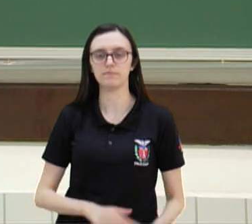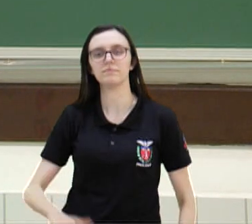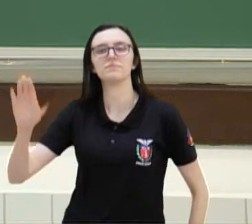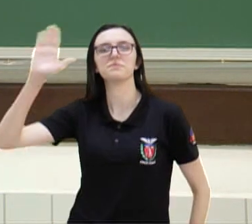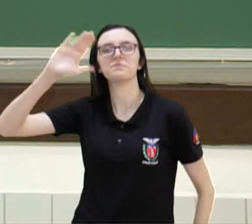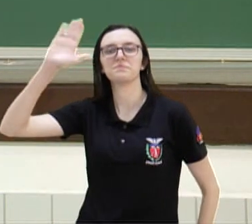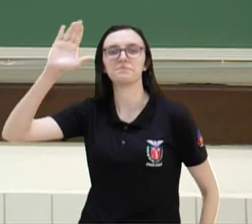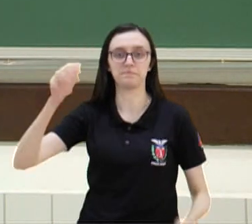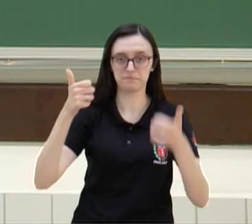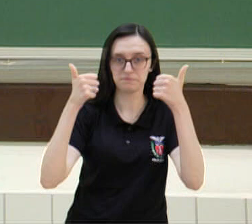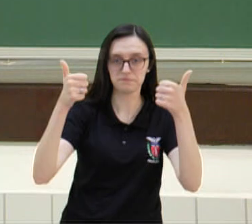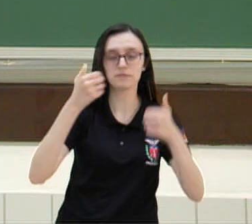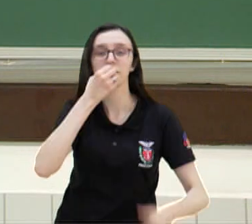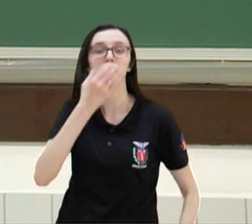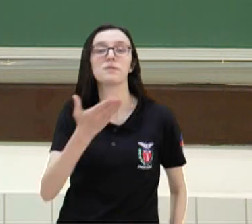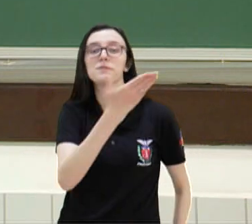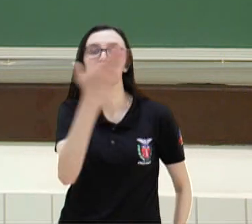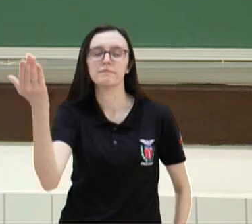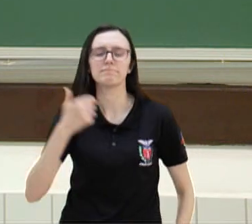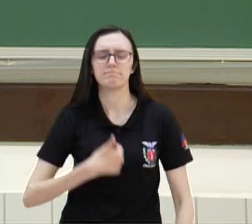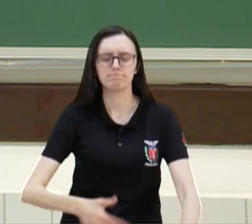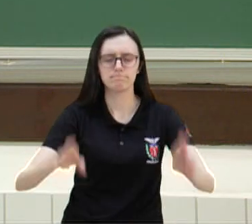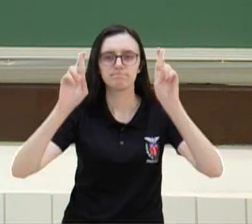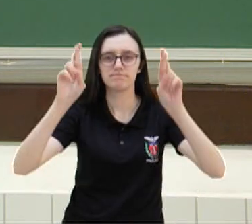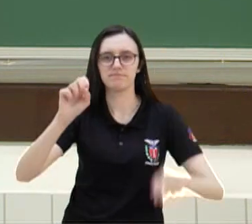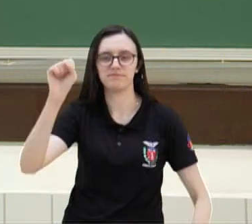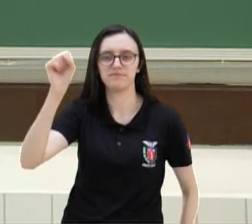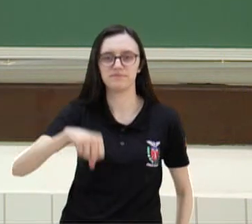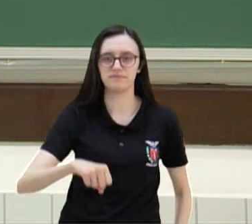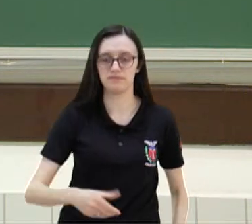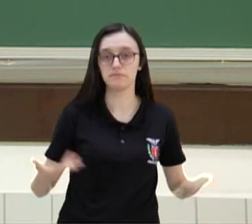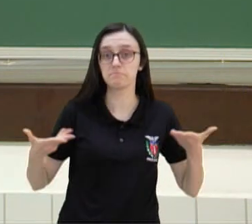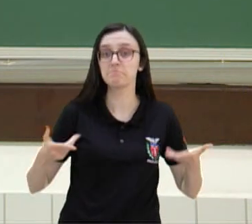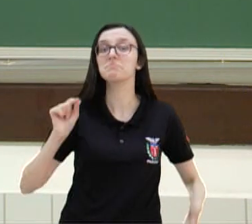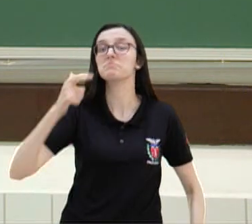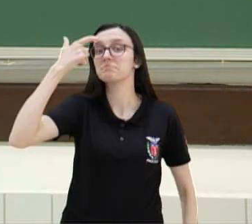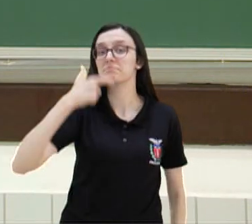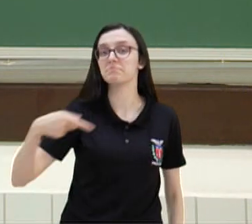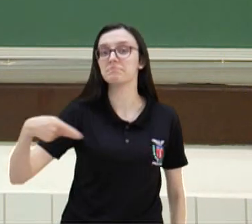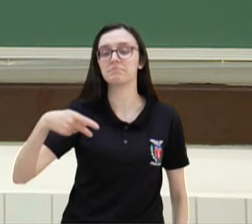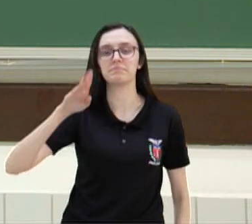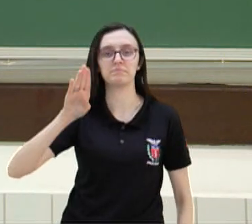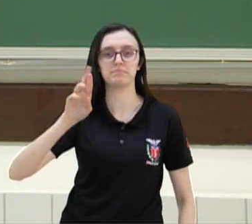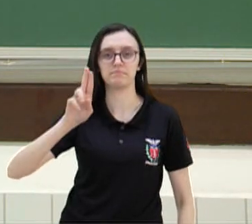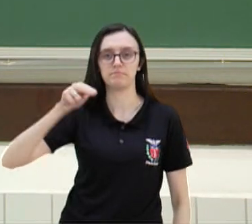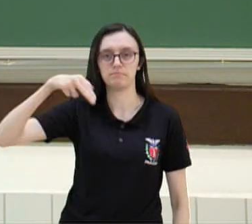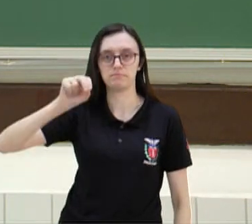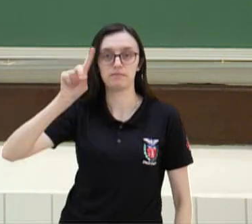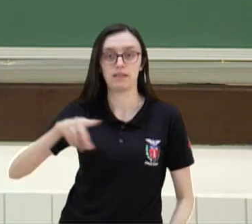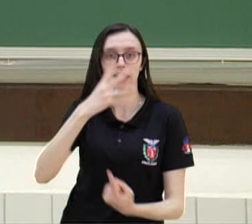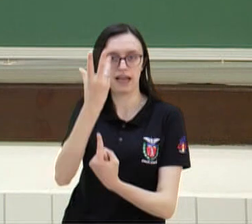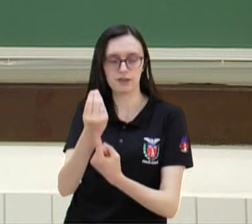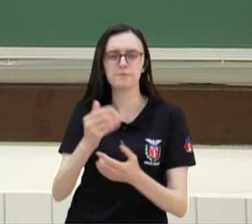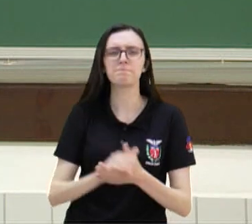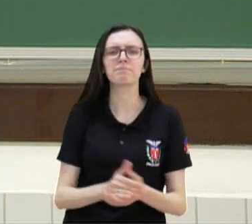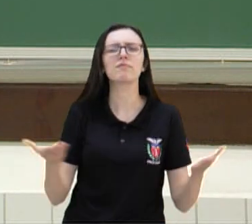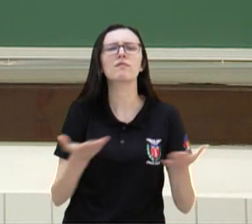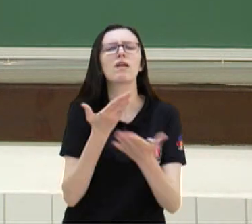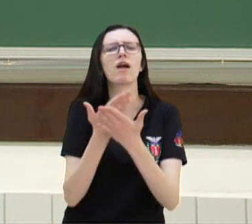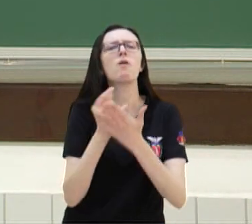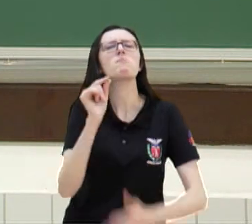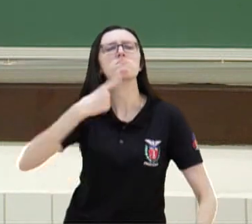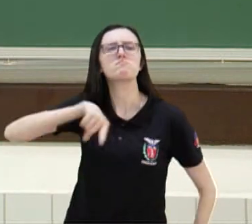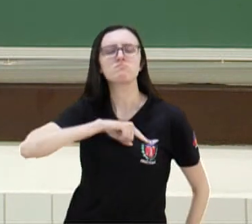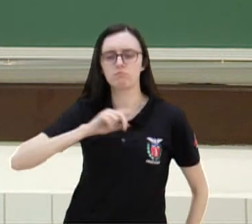Olá, meus queridos, tudo bem com vocês? Espero que sim, viu? Aqui quem fala é o professor Bruno da disciplina de arte. E na aula de hoje nós